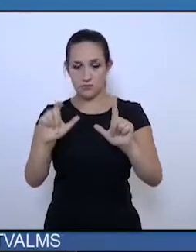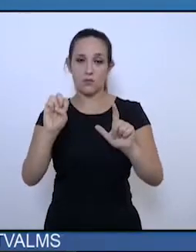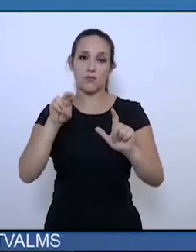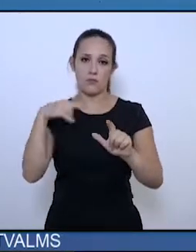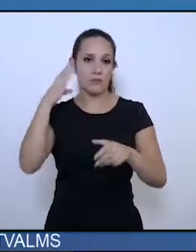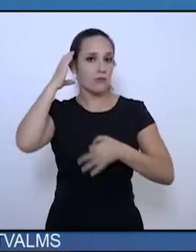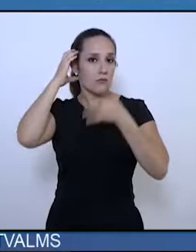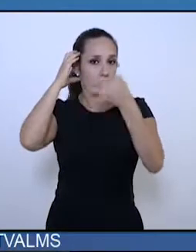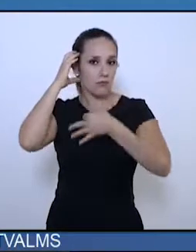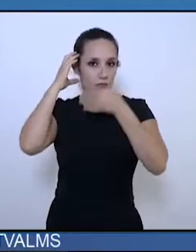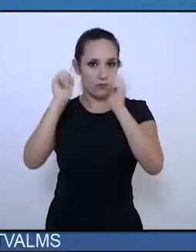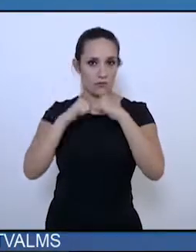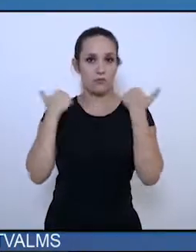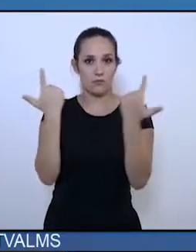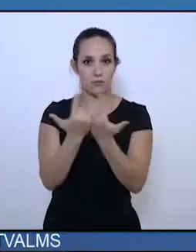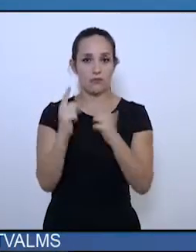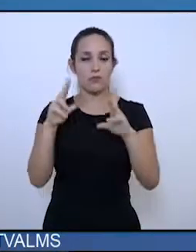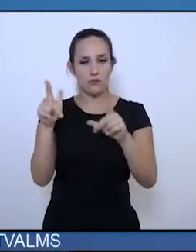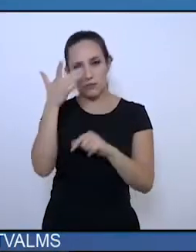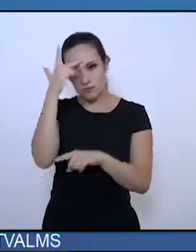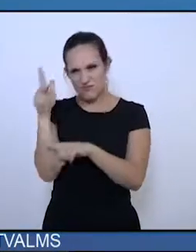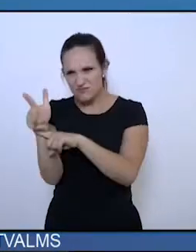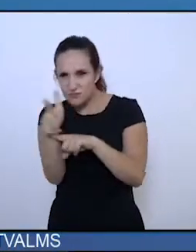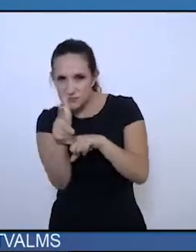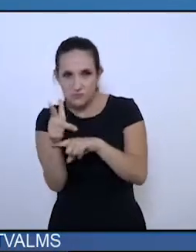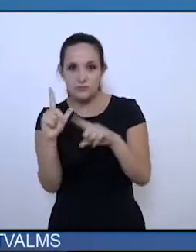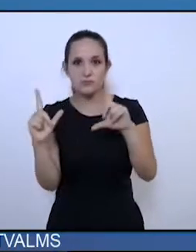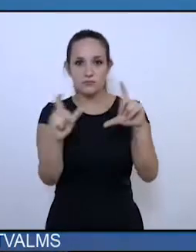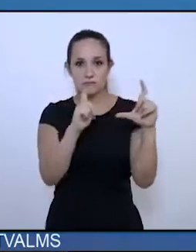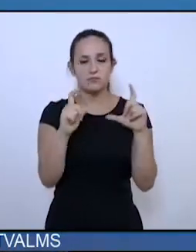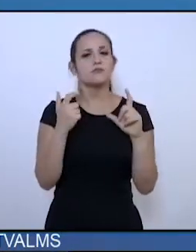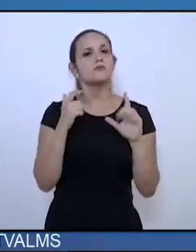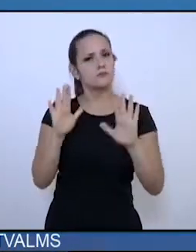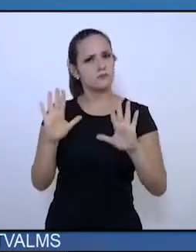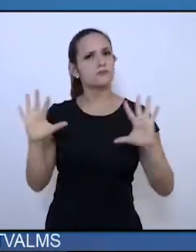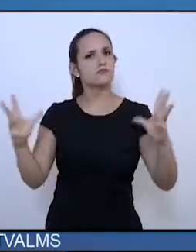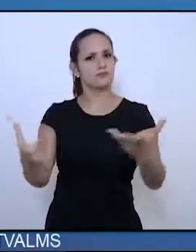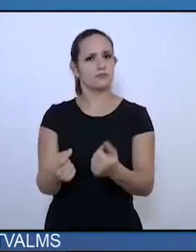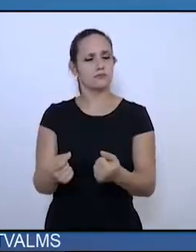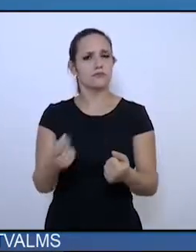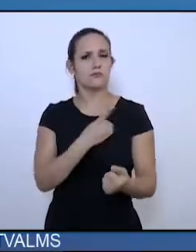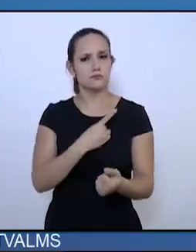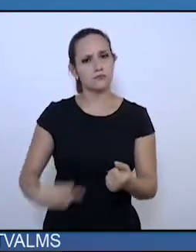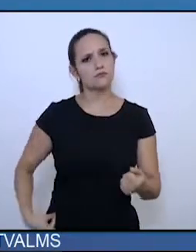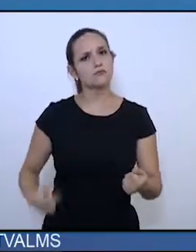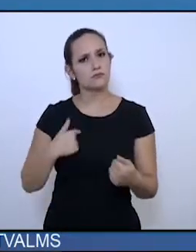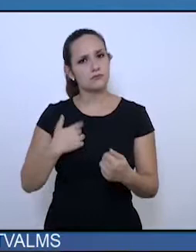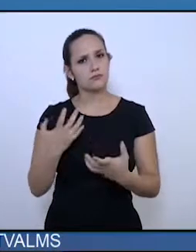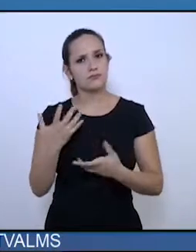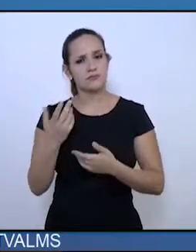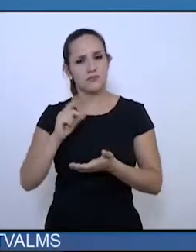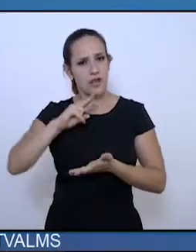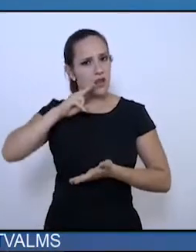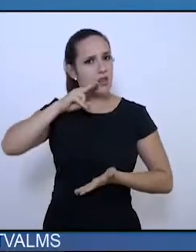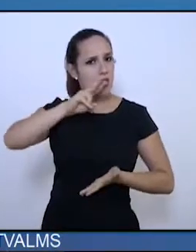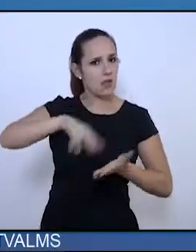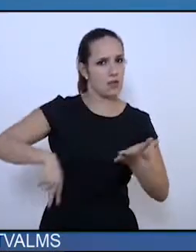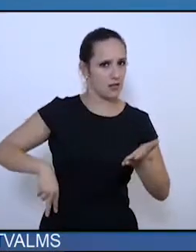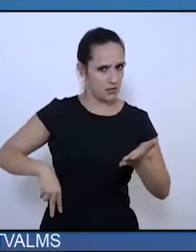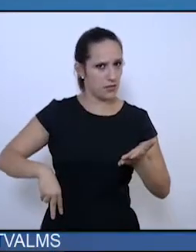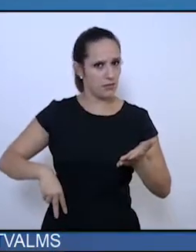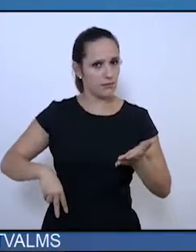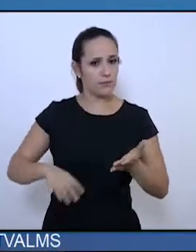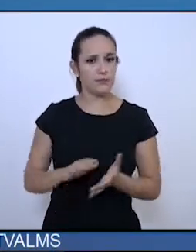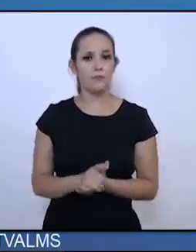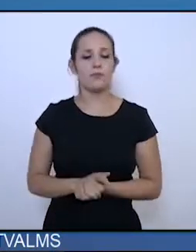rádio Assembleia, imprensa aqui presente. Colegas deputados, eu quero fazer uma leitura aqui, deputado